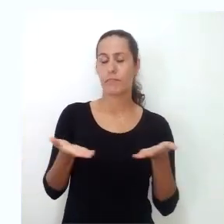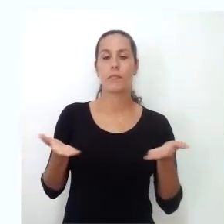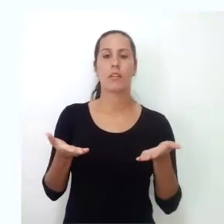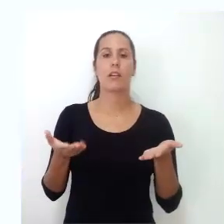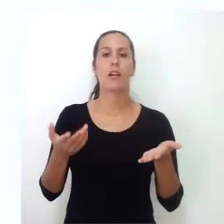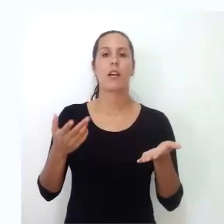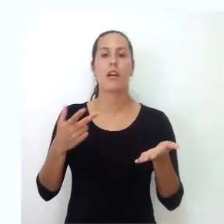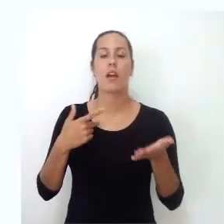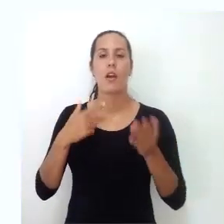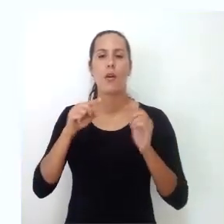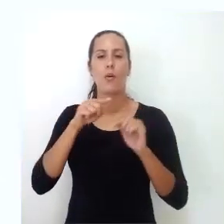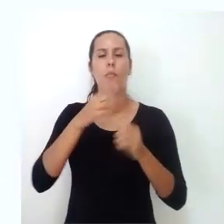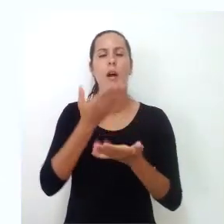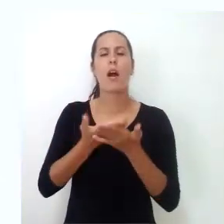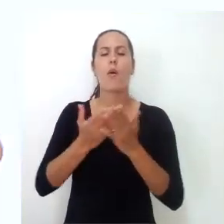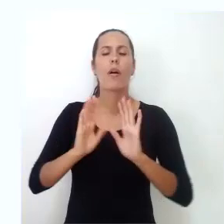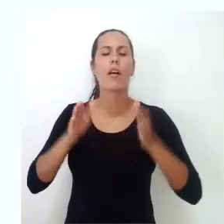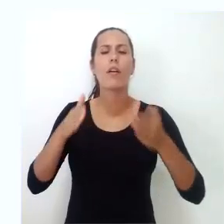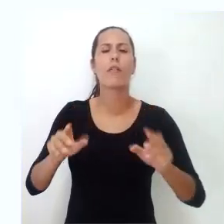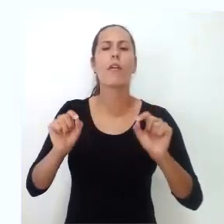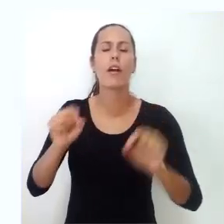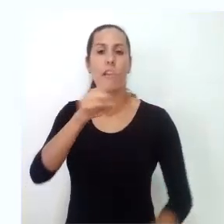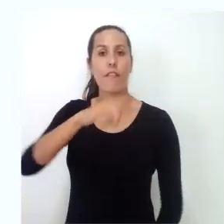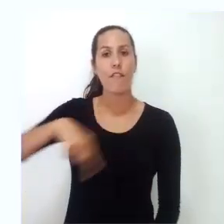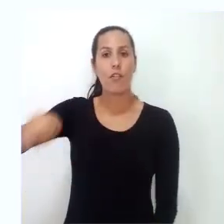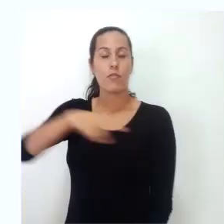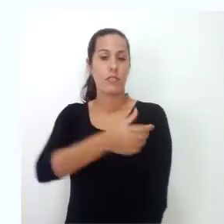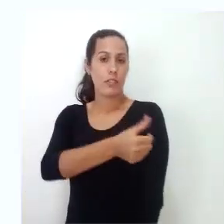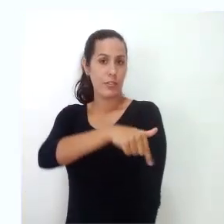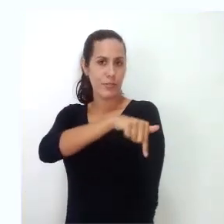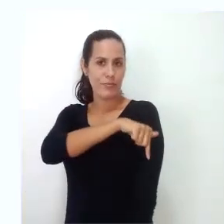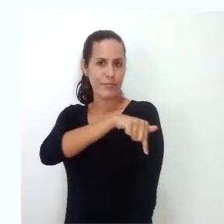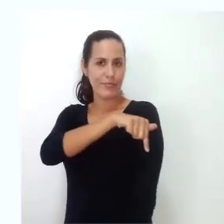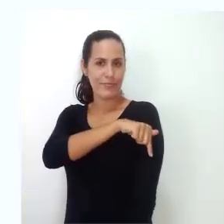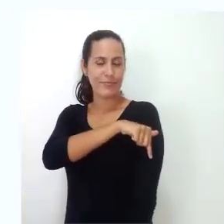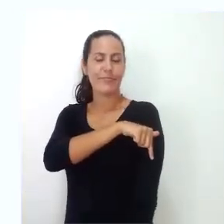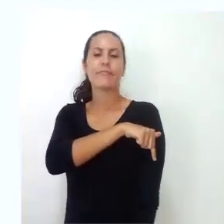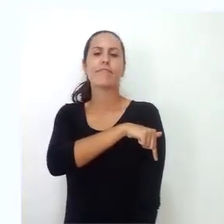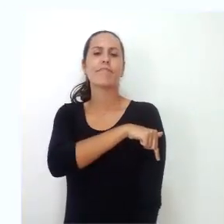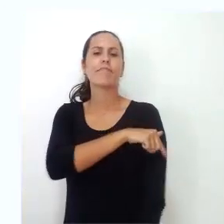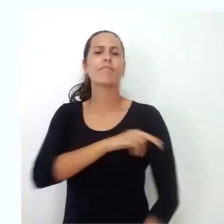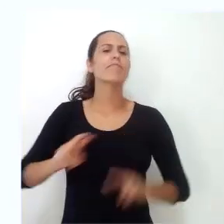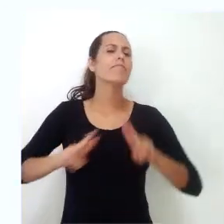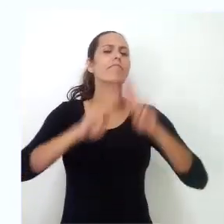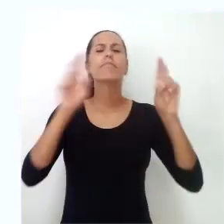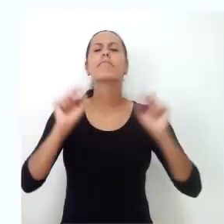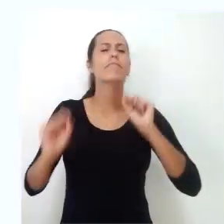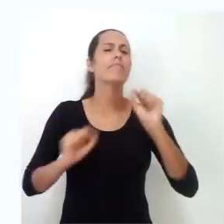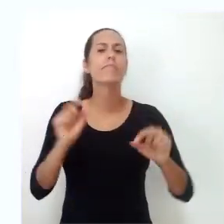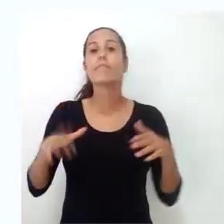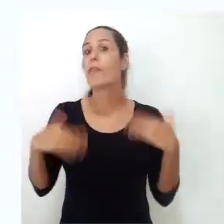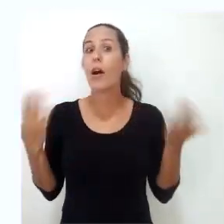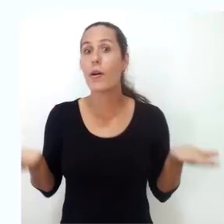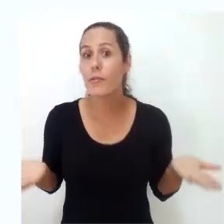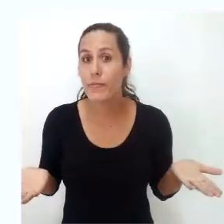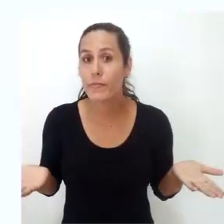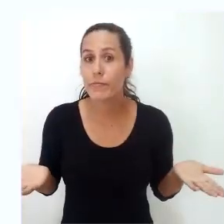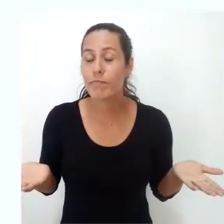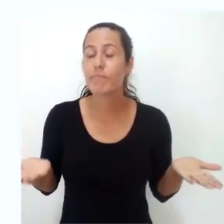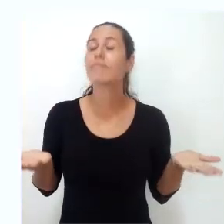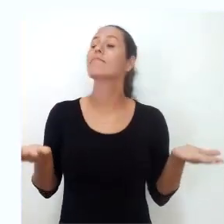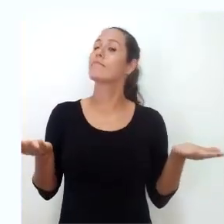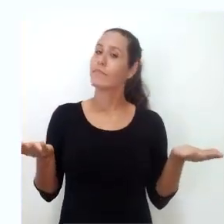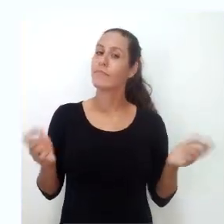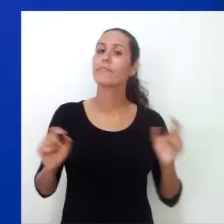em especial para vocês, estudantes do 7º ano. E qual será o assunto de hoje? O assunto